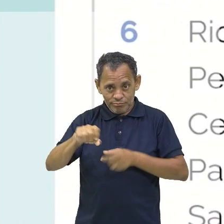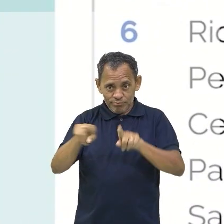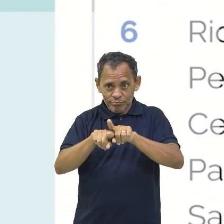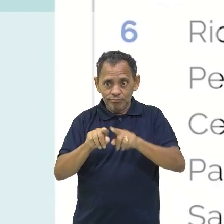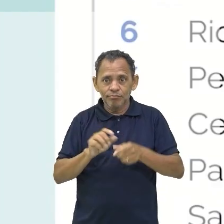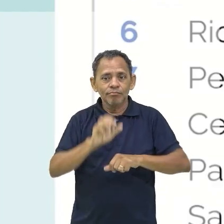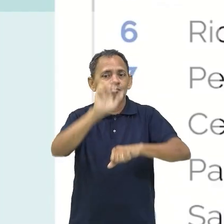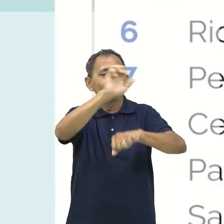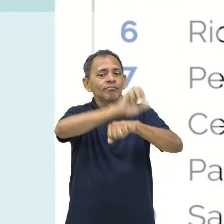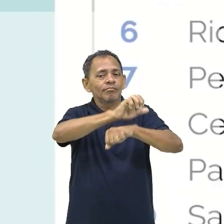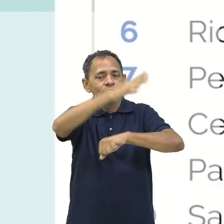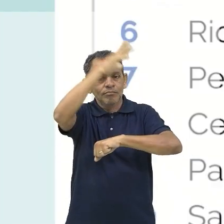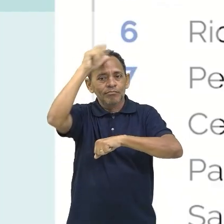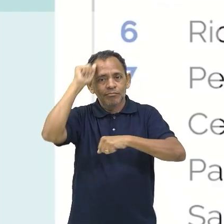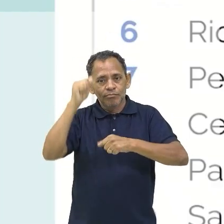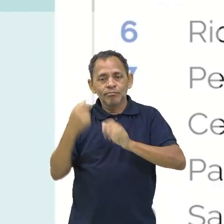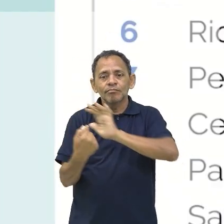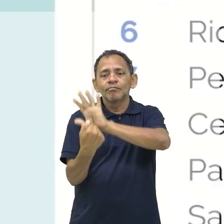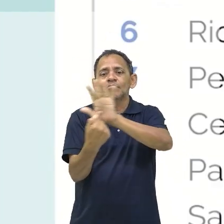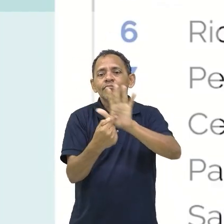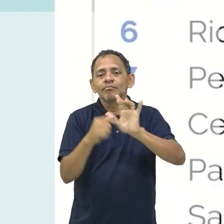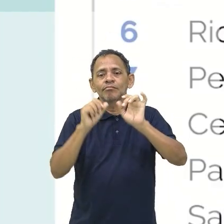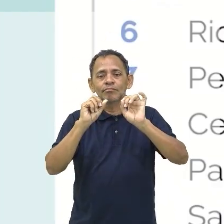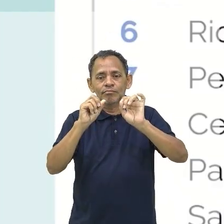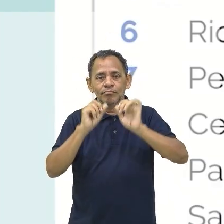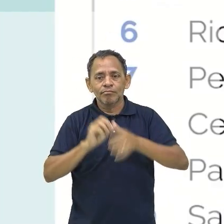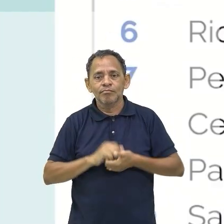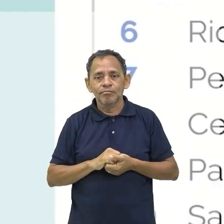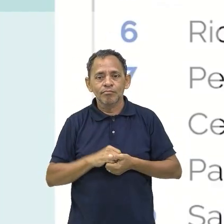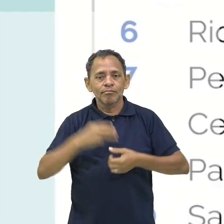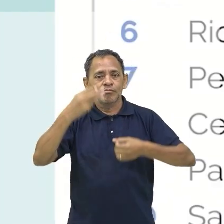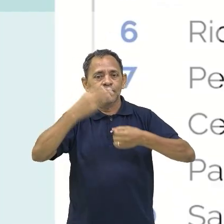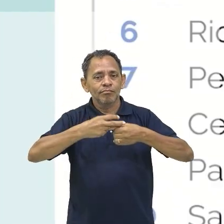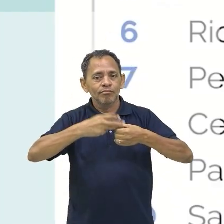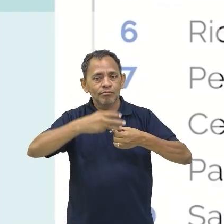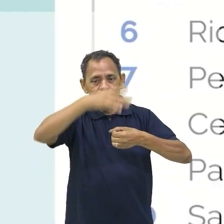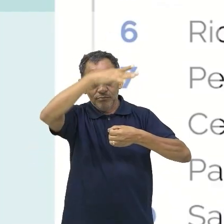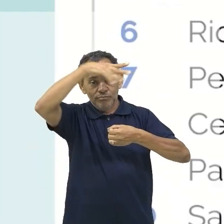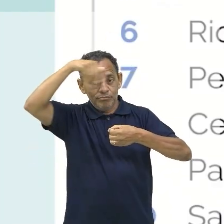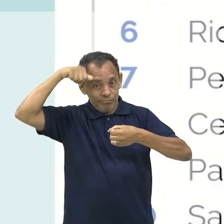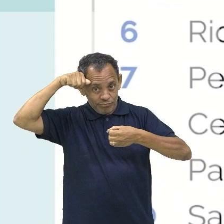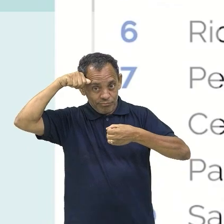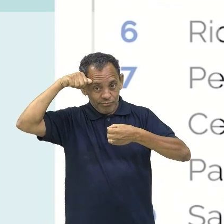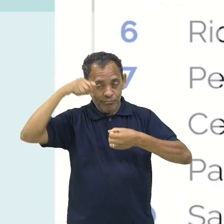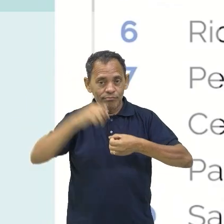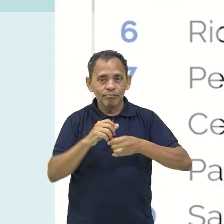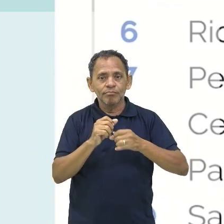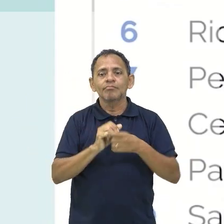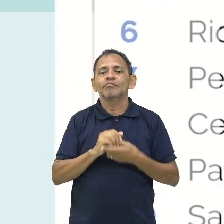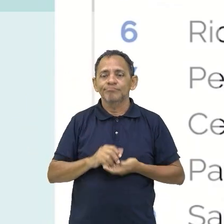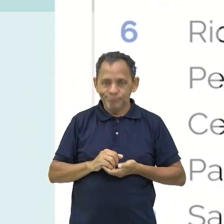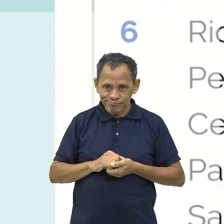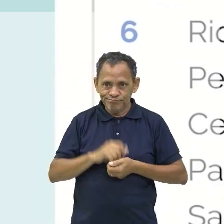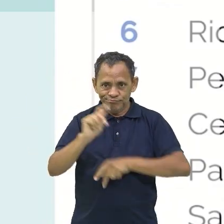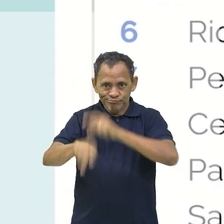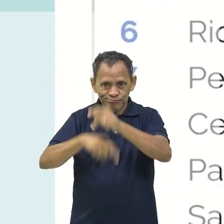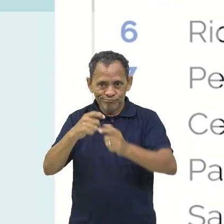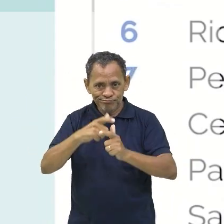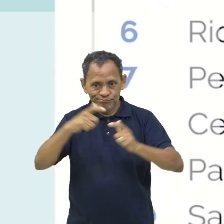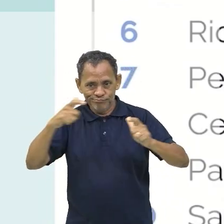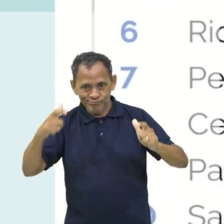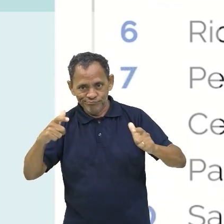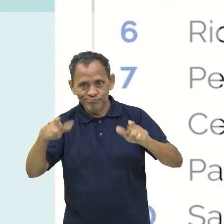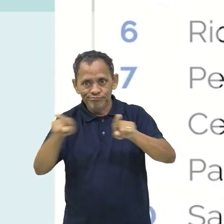Amazonas, onde a gente traz como destaque aqui o município de Manaus, né, que é o município mais populoso.